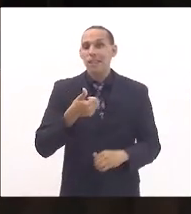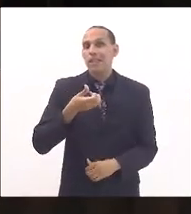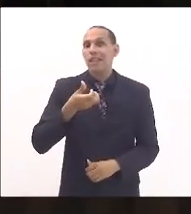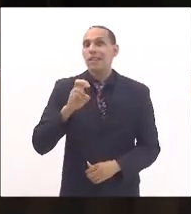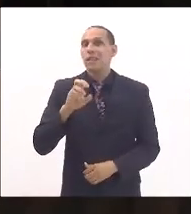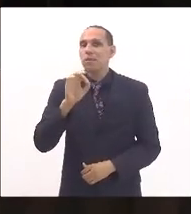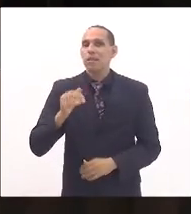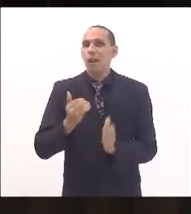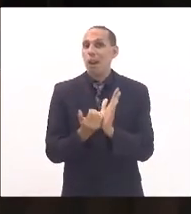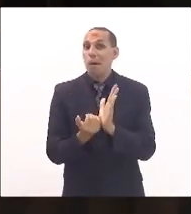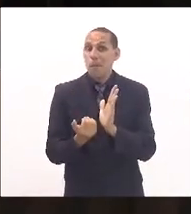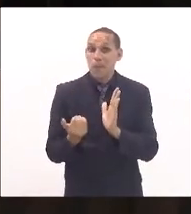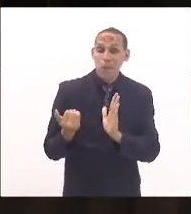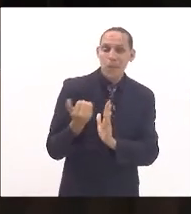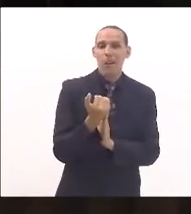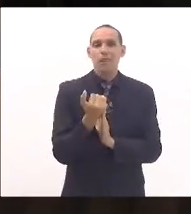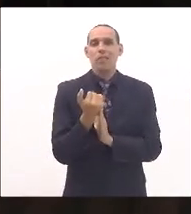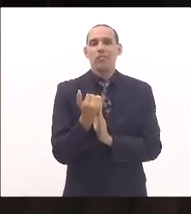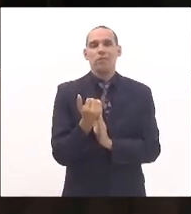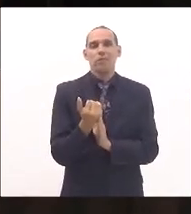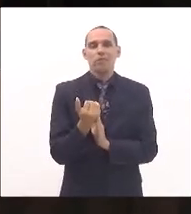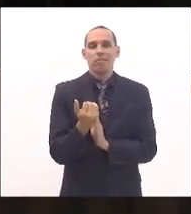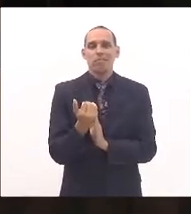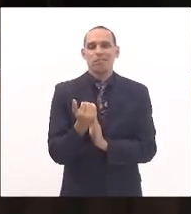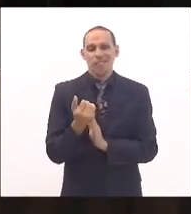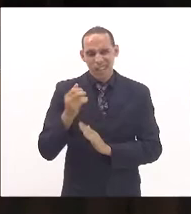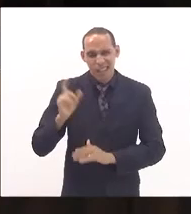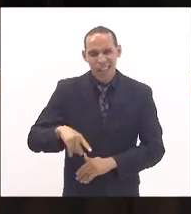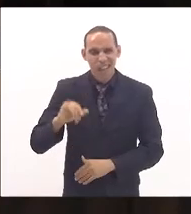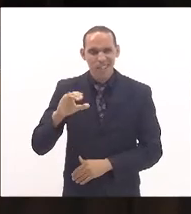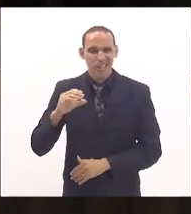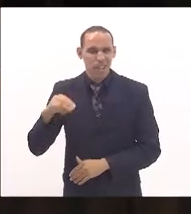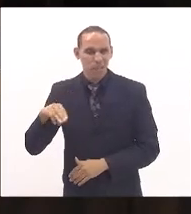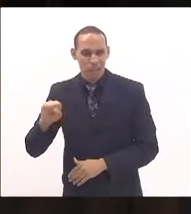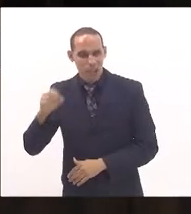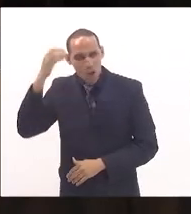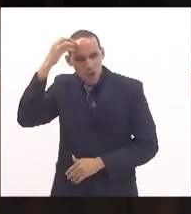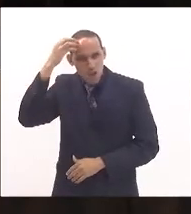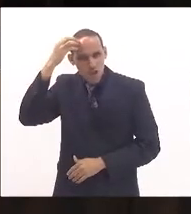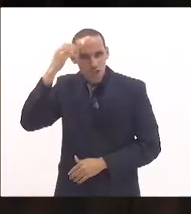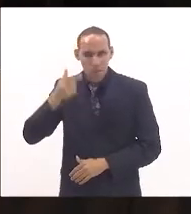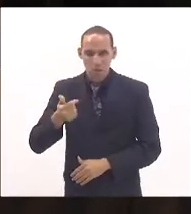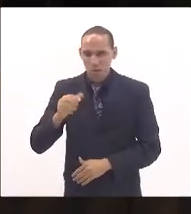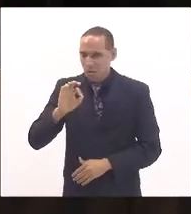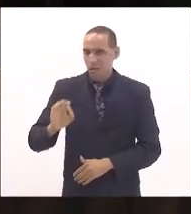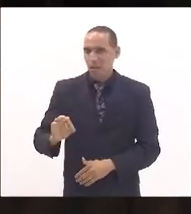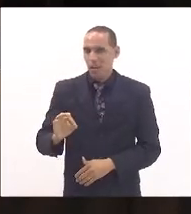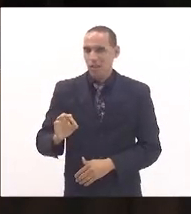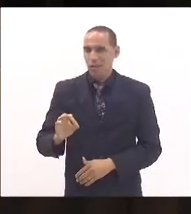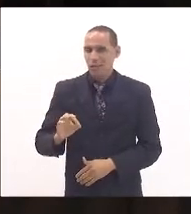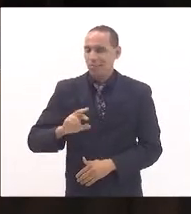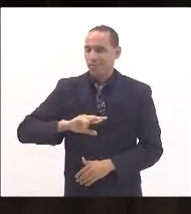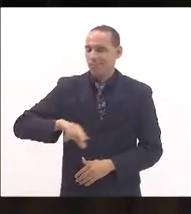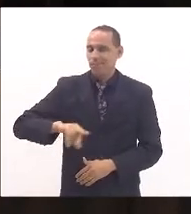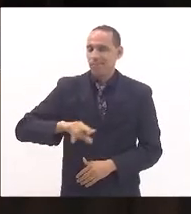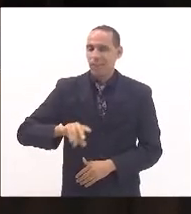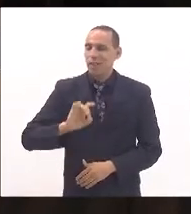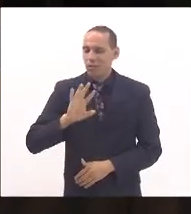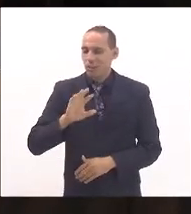165%. Então, não pode ser a culpa do ICMS, que são 12%. Só para consignar.